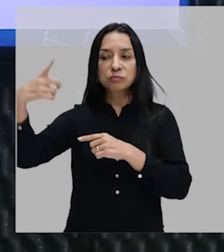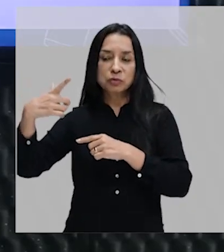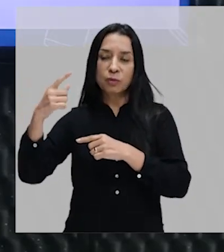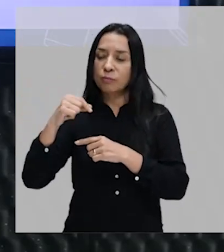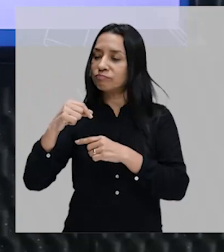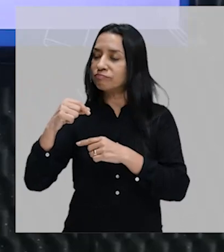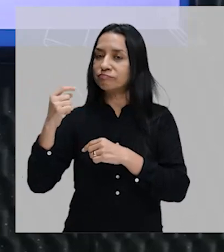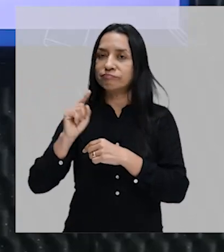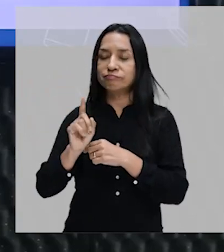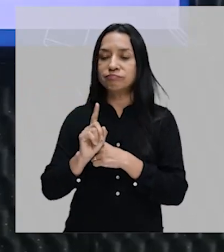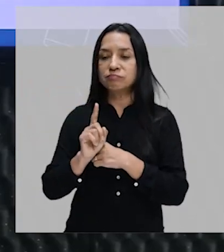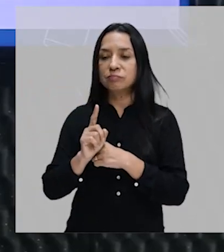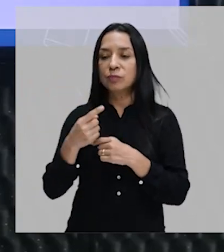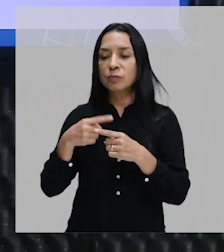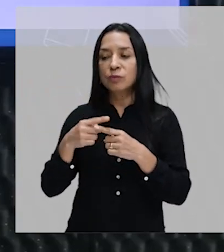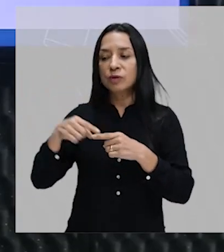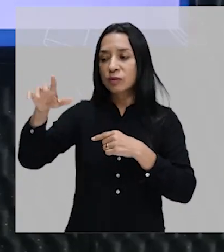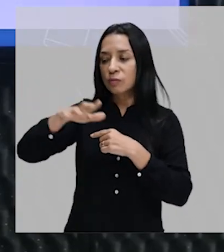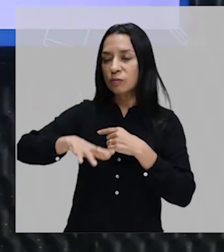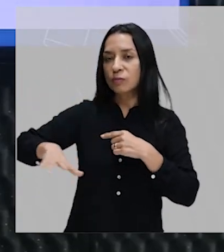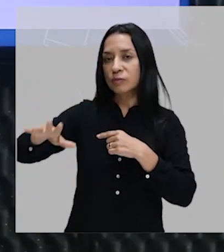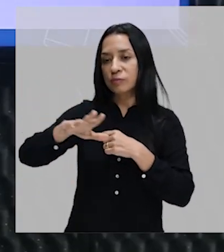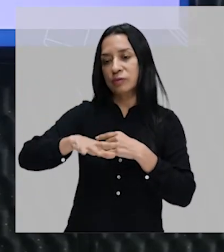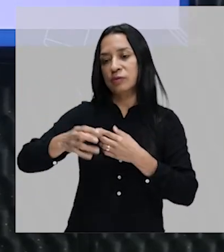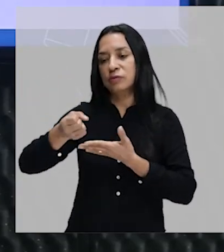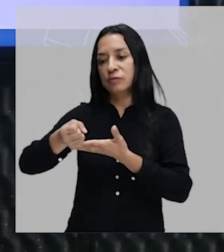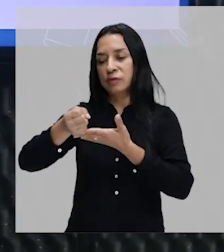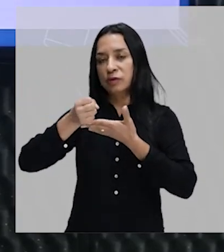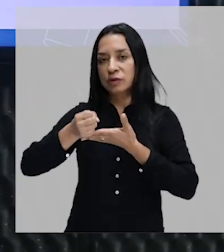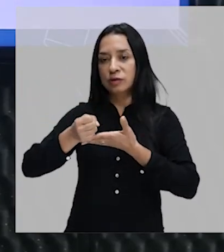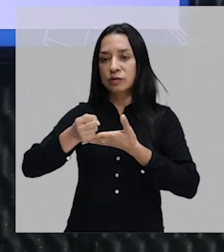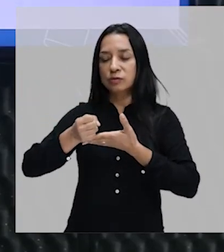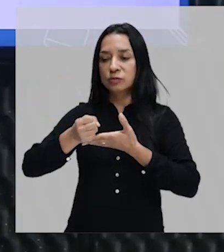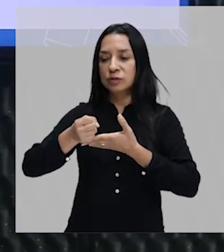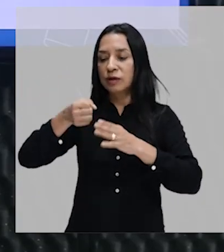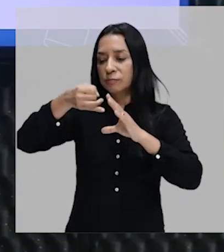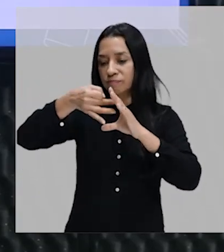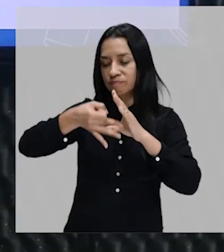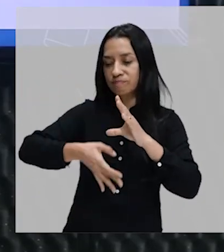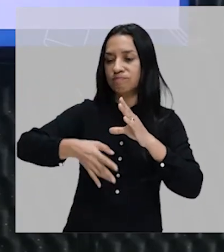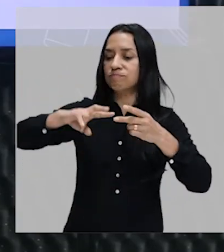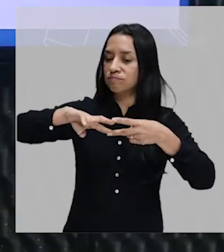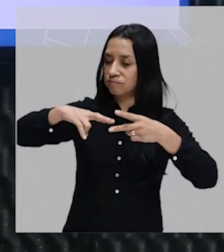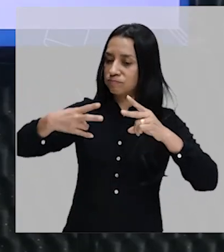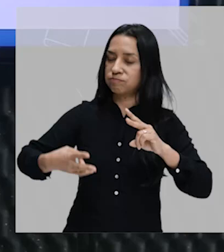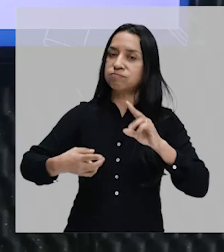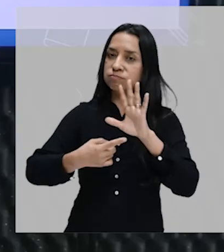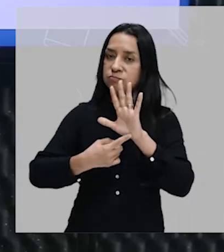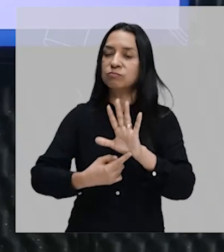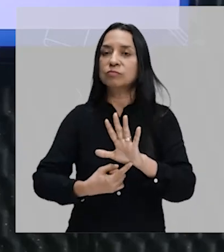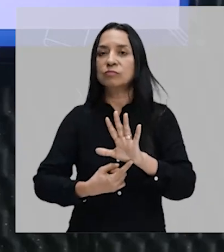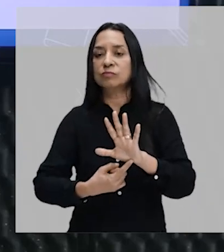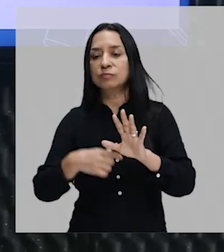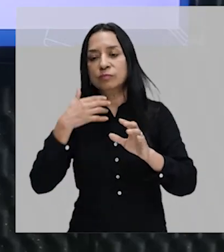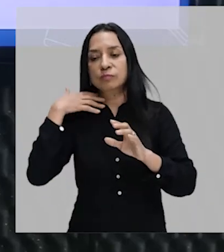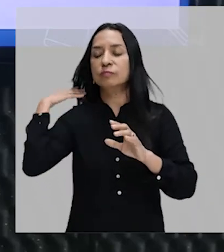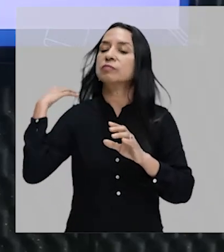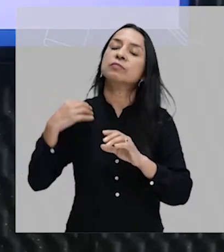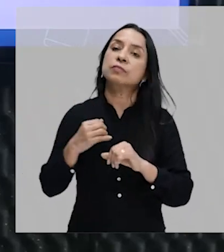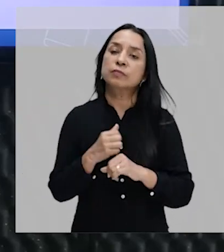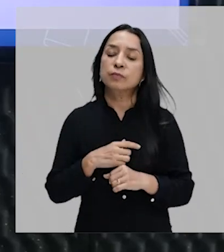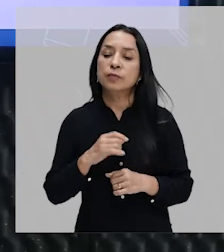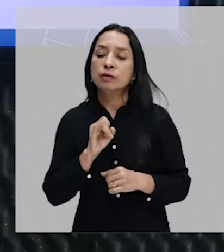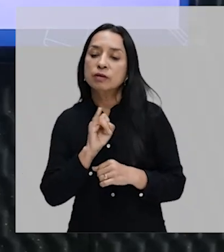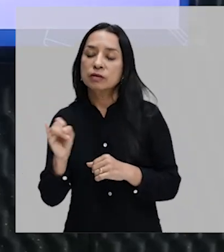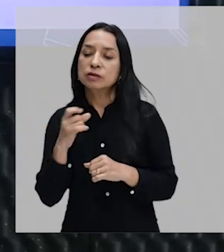a incidência do sol, né, ela vai contribuir para que essa minha característica se expresse. Agora, se eu